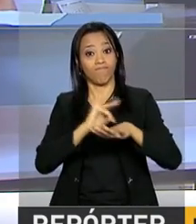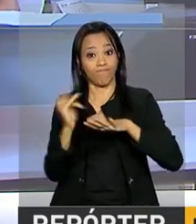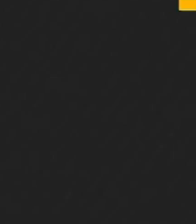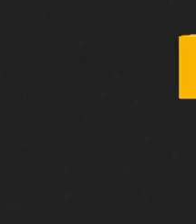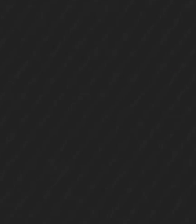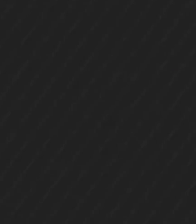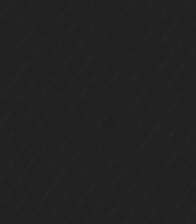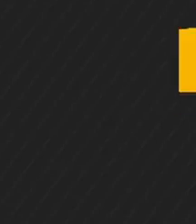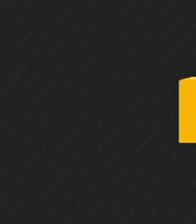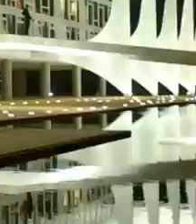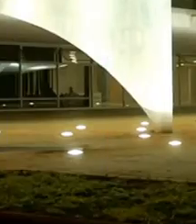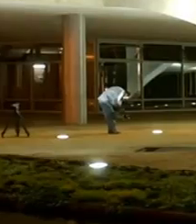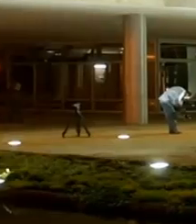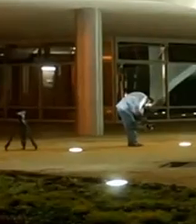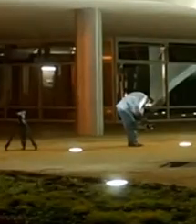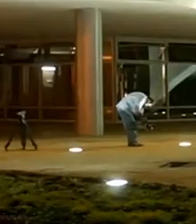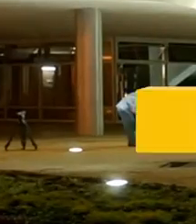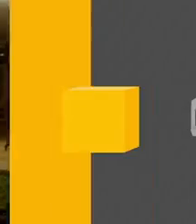sociais